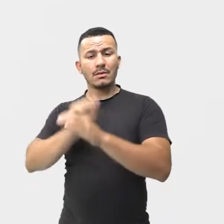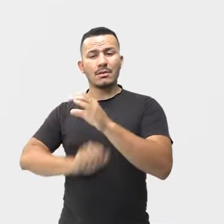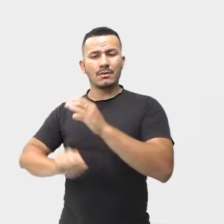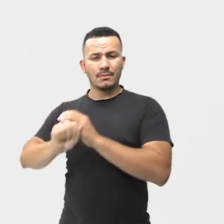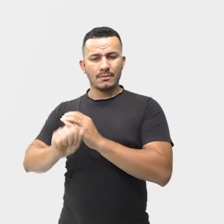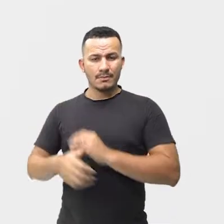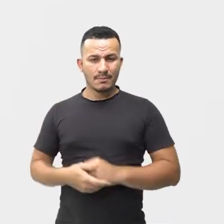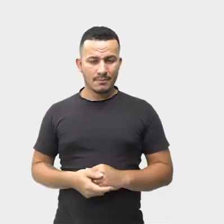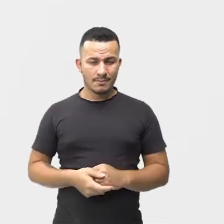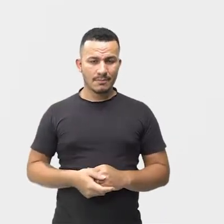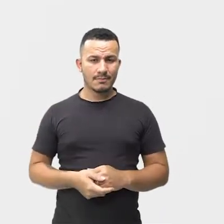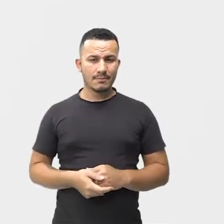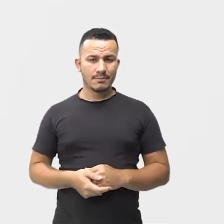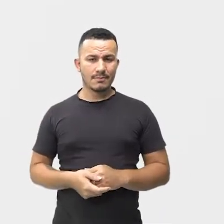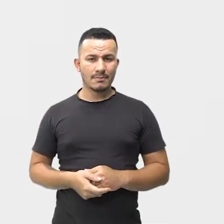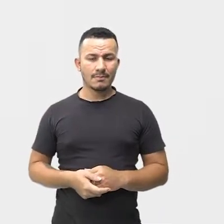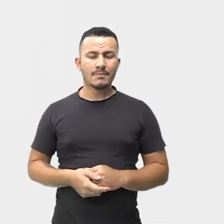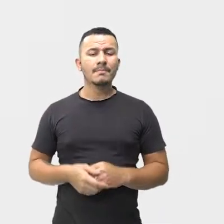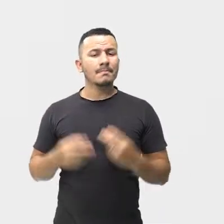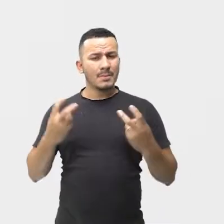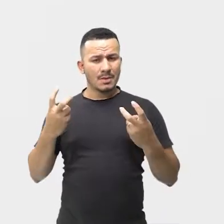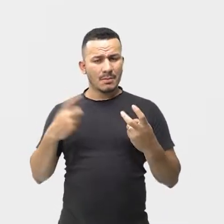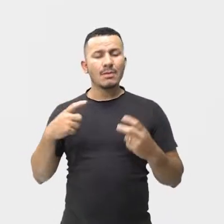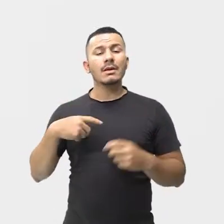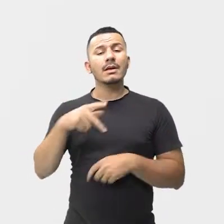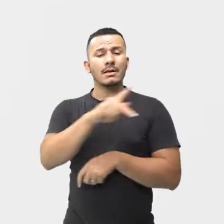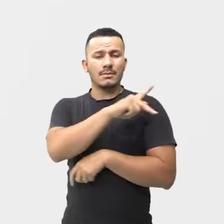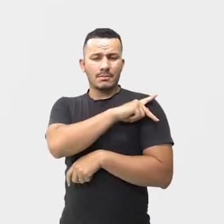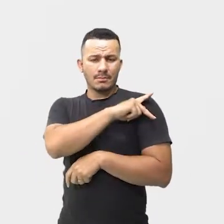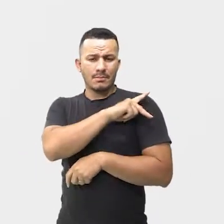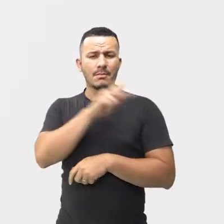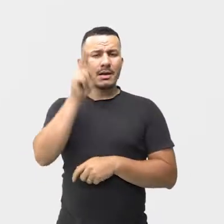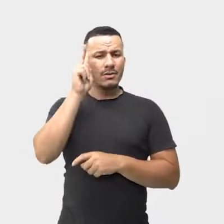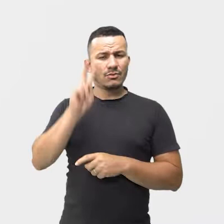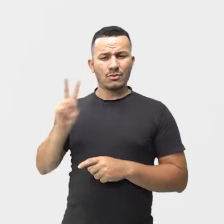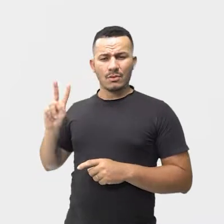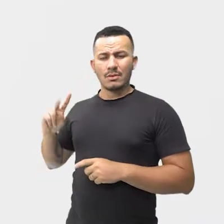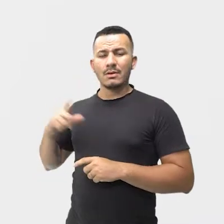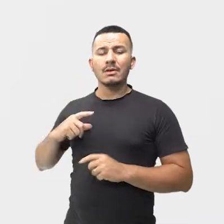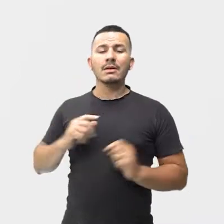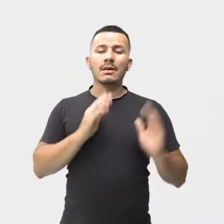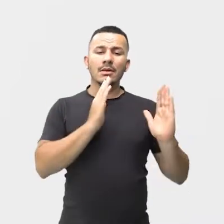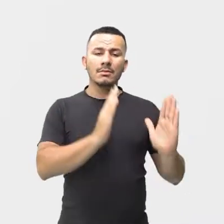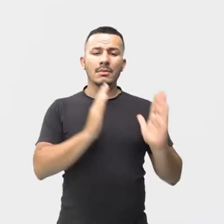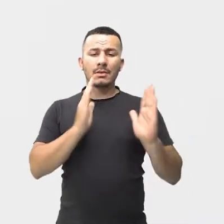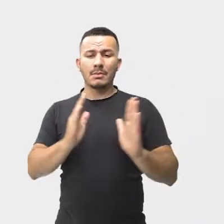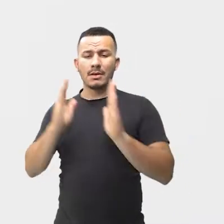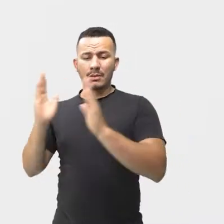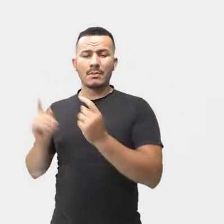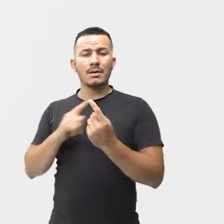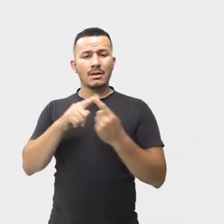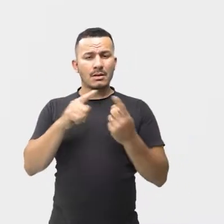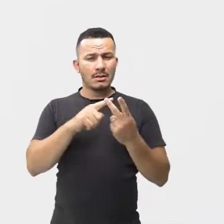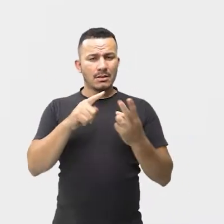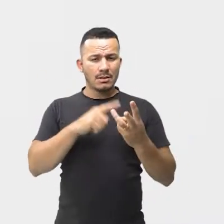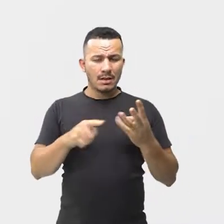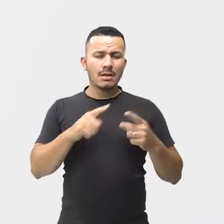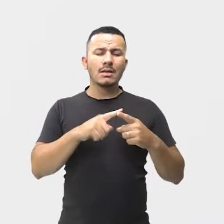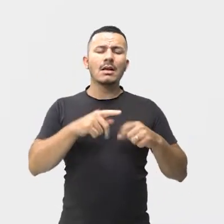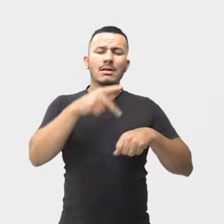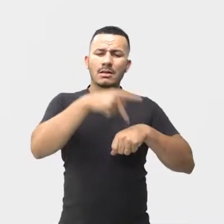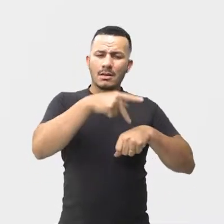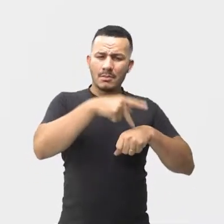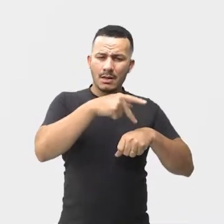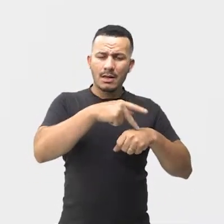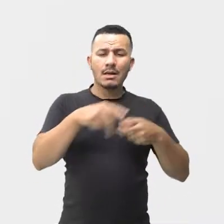antes de Cristo. Então, a pré-histórica ela foi dividida entre esses três períodos, paleolítico, neolítico